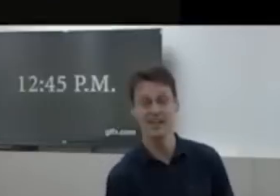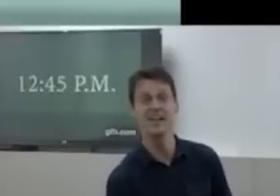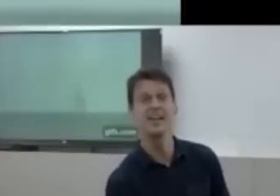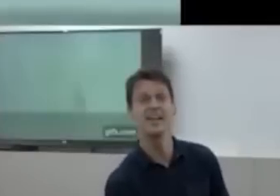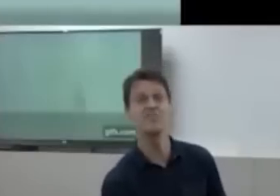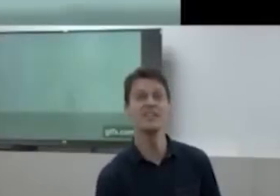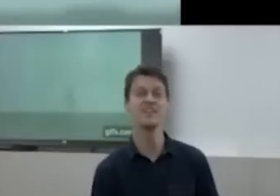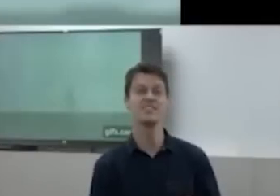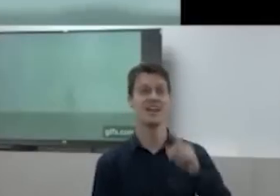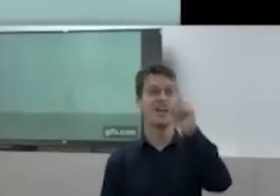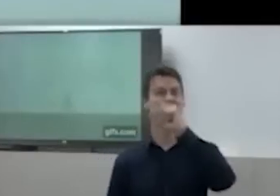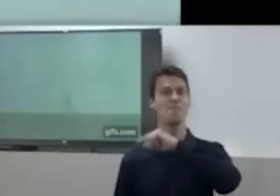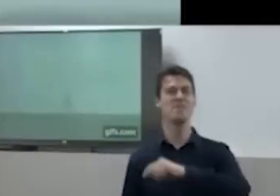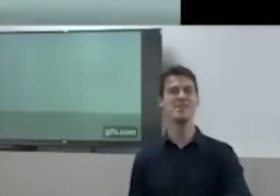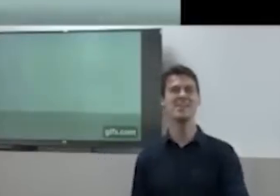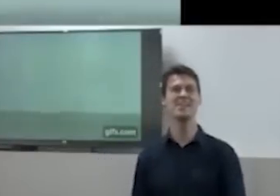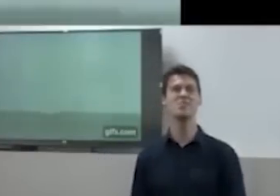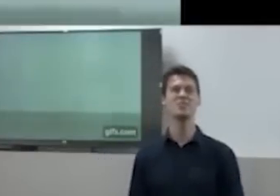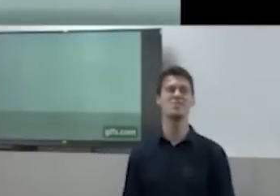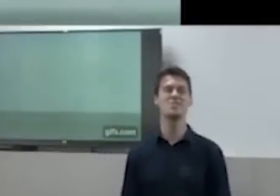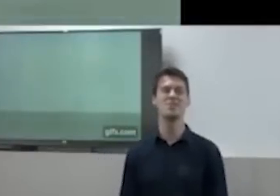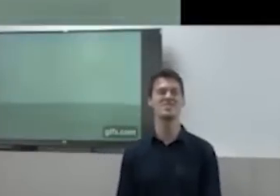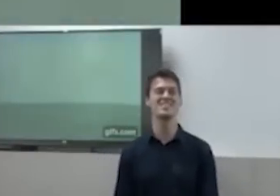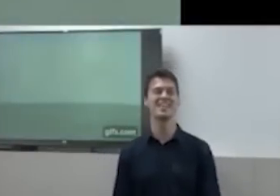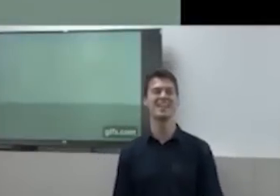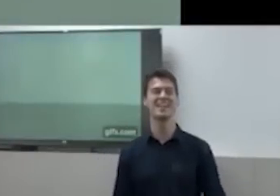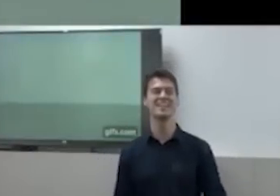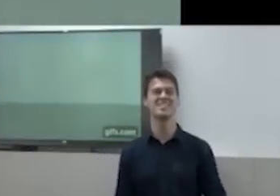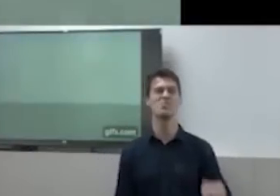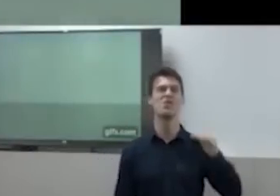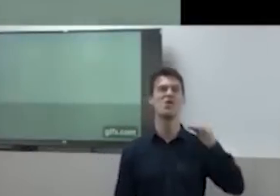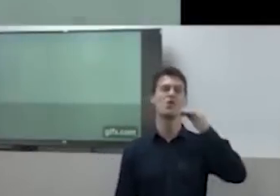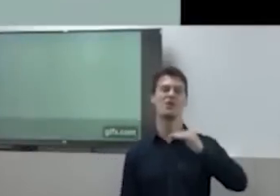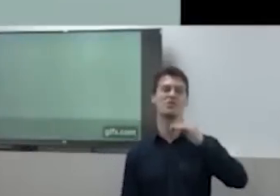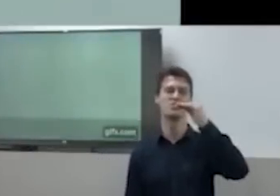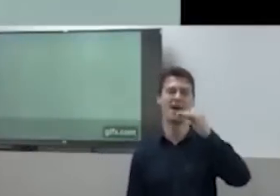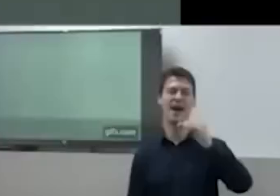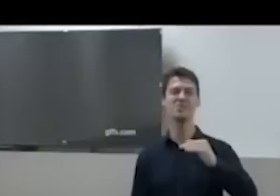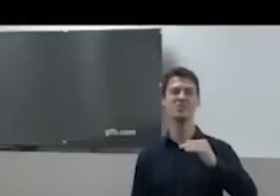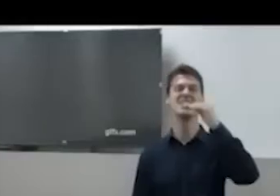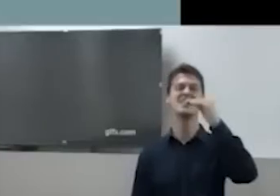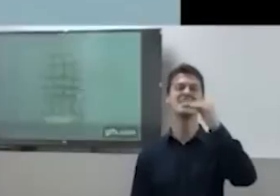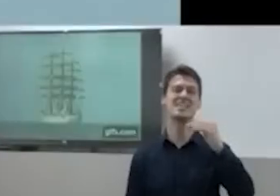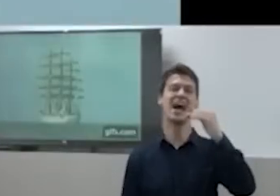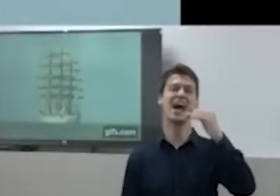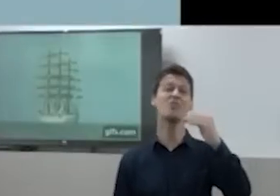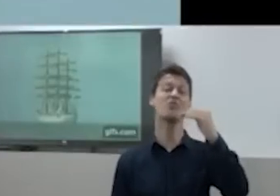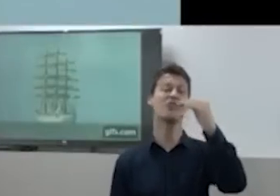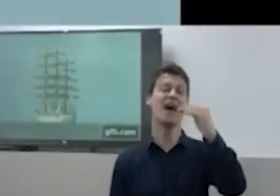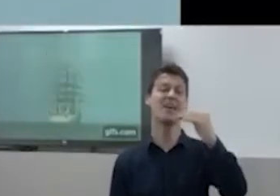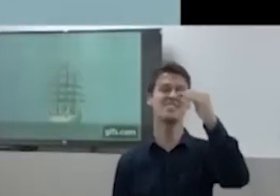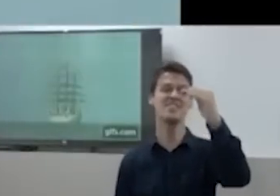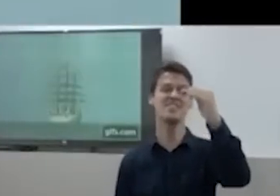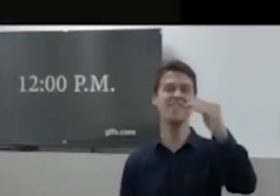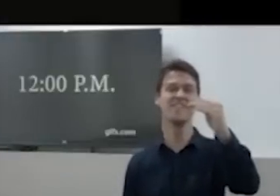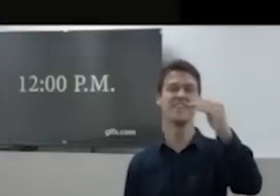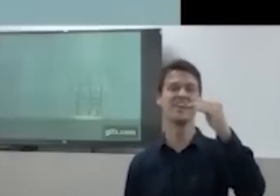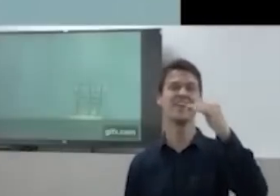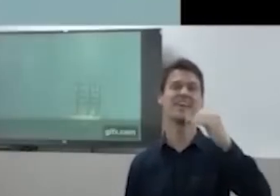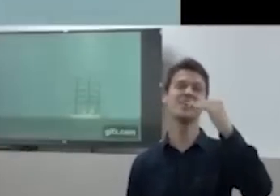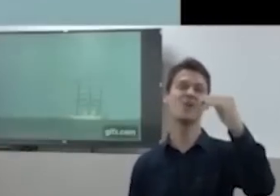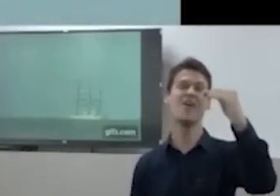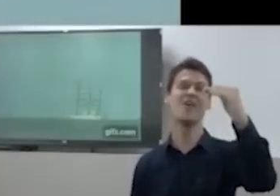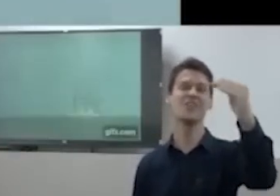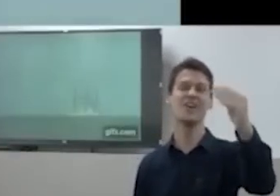planeta. Então, é uma outra evidência. Era a primeira que eu mostrei para vocês naquela relação. Quando os barcos se